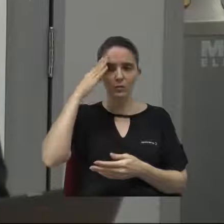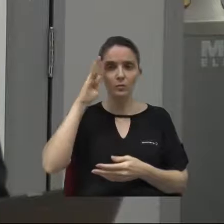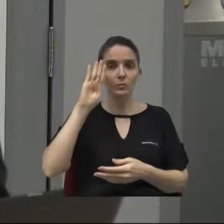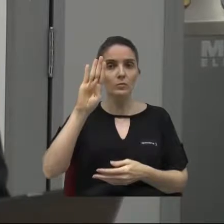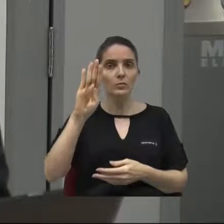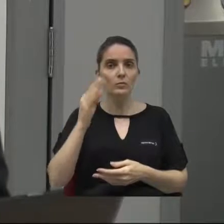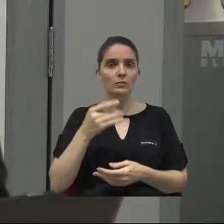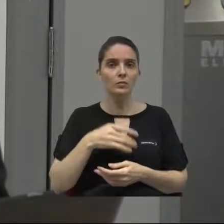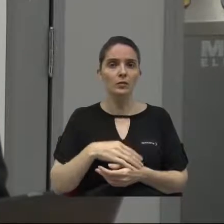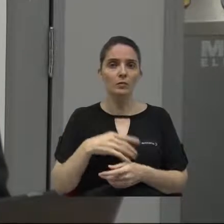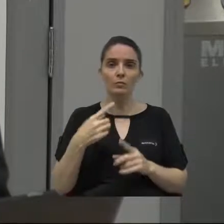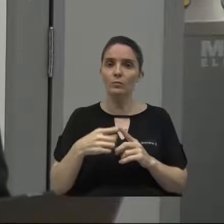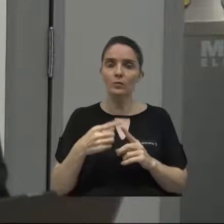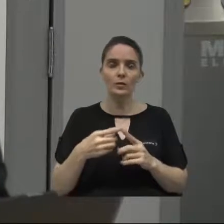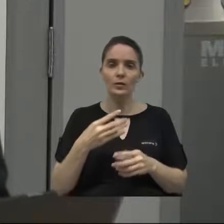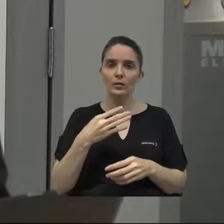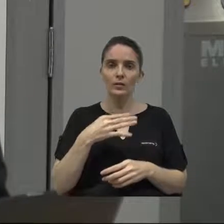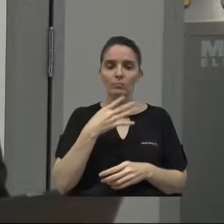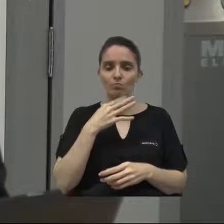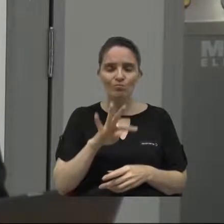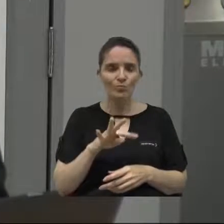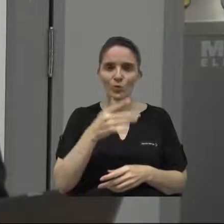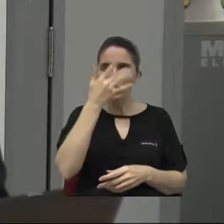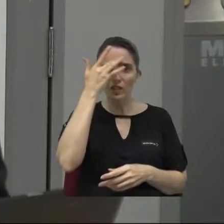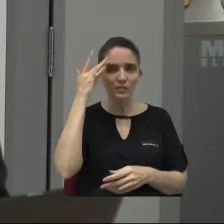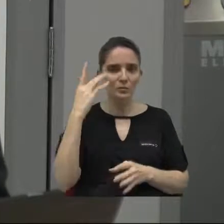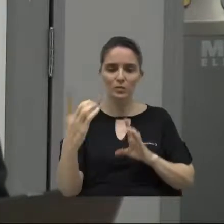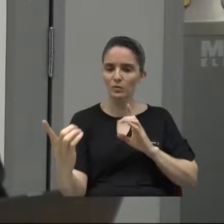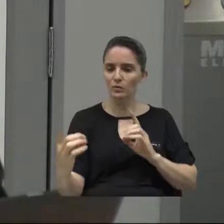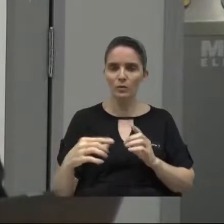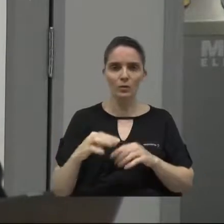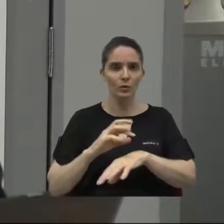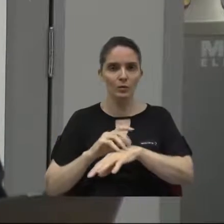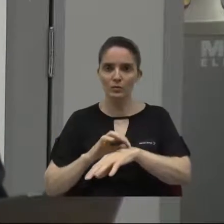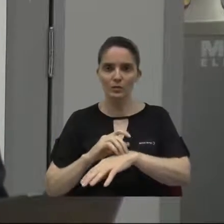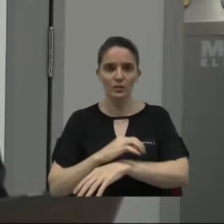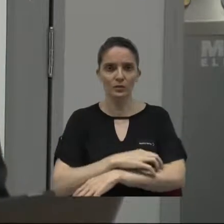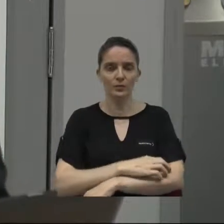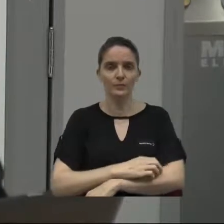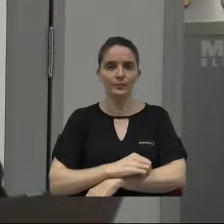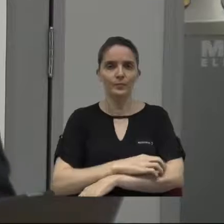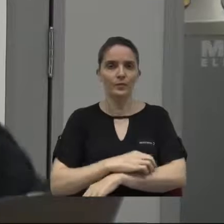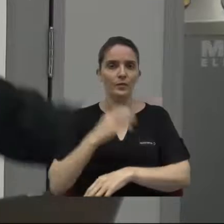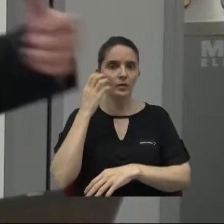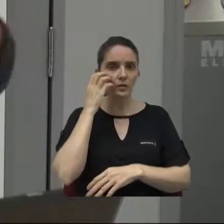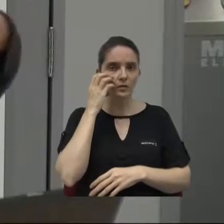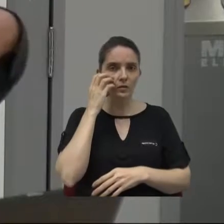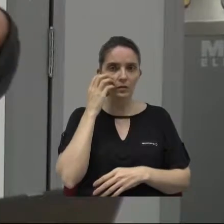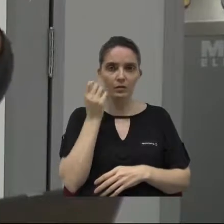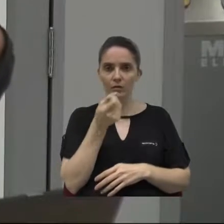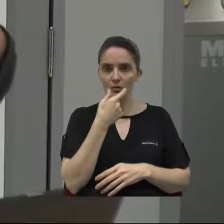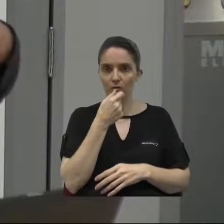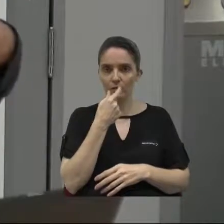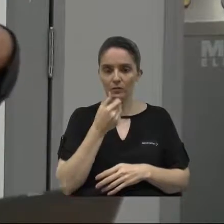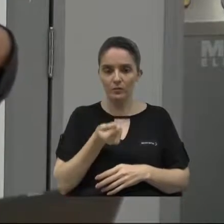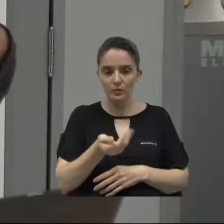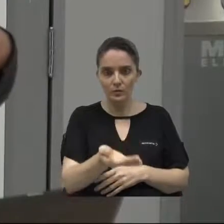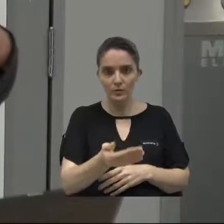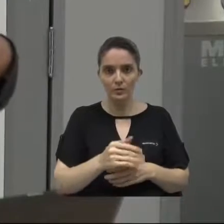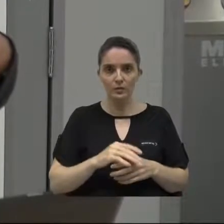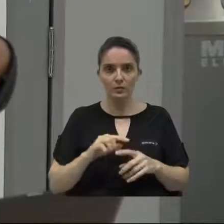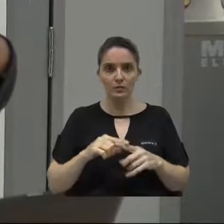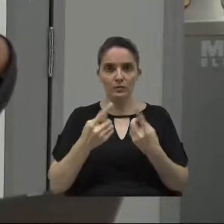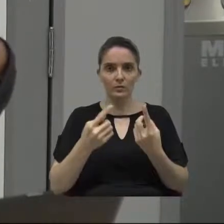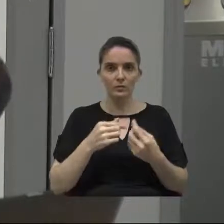muitas vezes não conhecer o histórico, o antecedente do paciente. Recentemente eu fiz uma medicação num paciente que tinha antecedência de